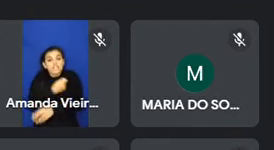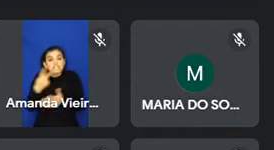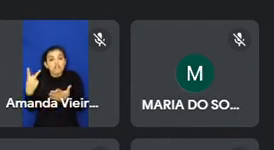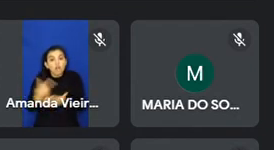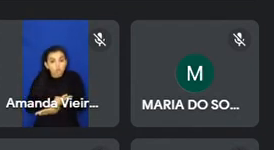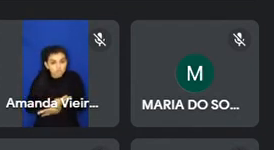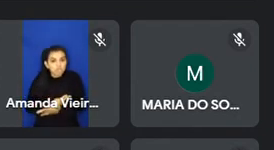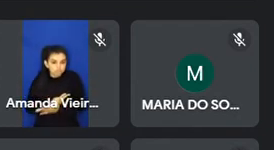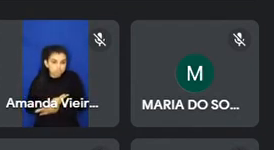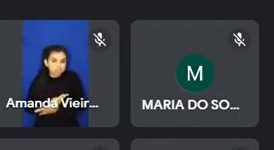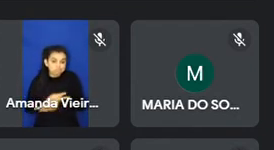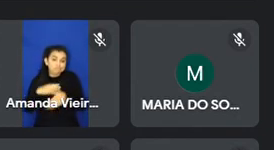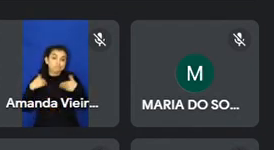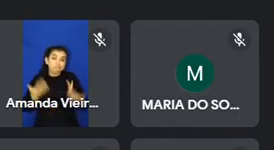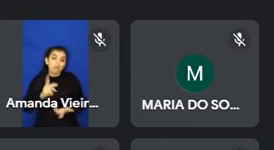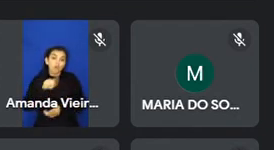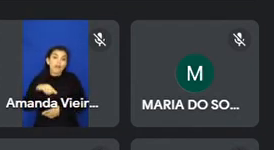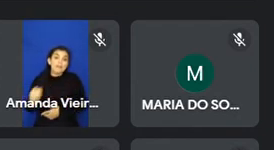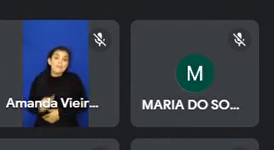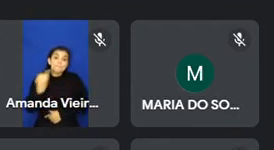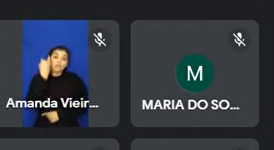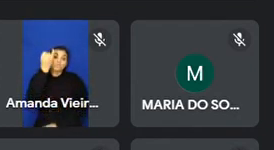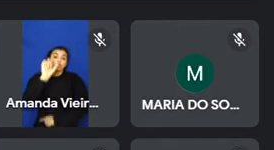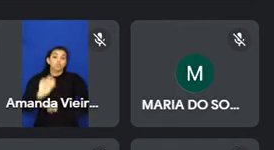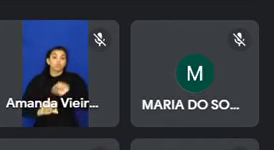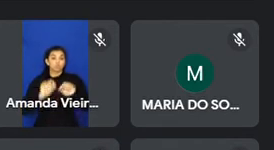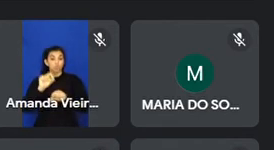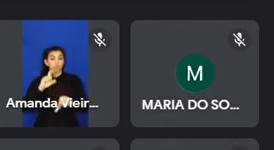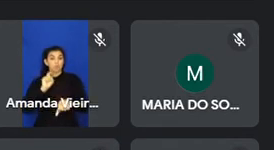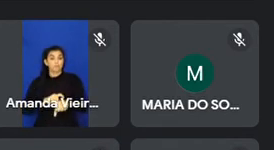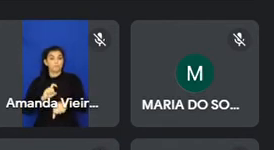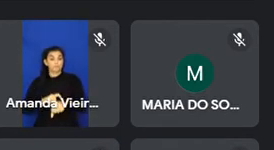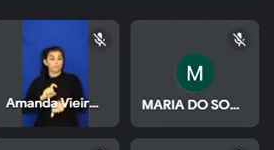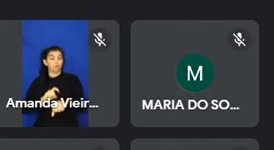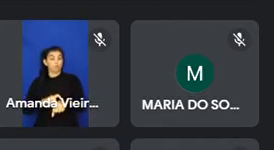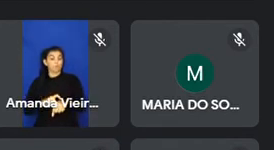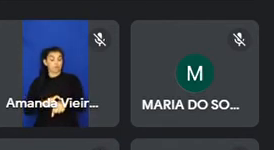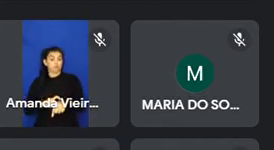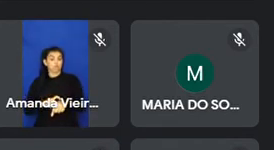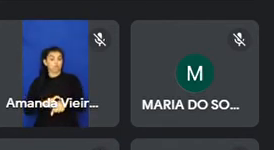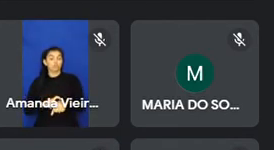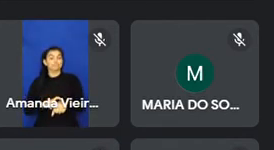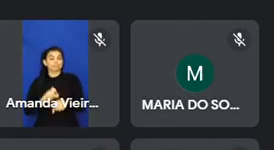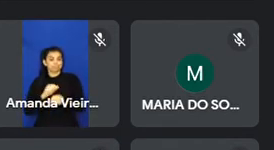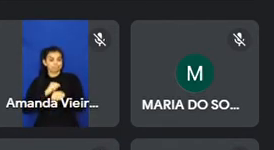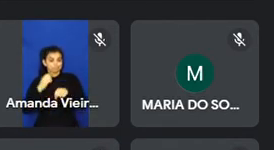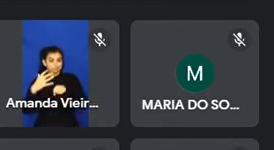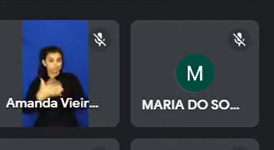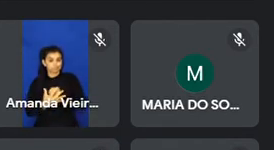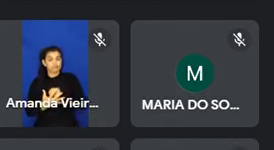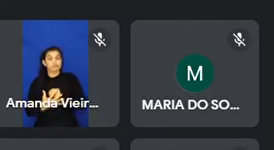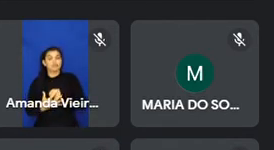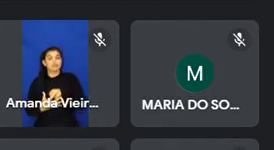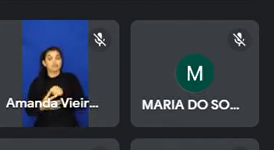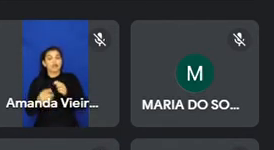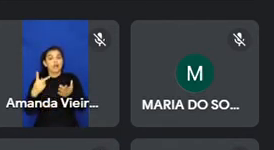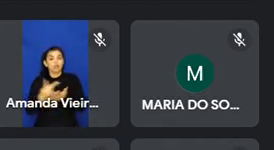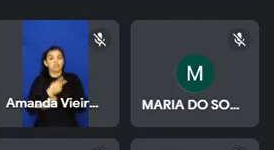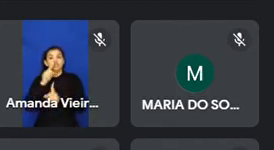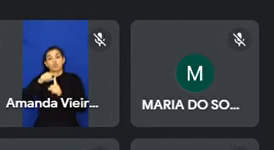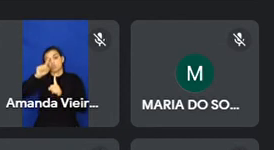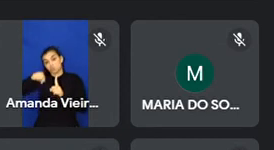é isso que importa, né? Desse período pandêmico, a mortalidade reduziu a partir do momento em que se iniciou a vacinação. Então,